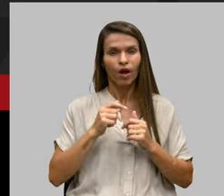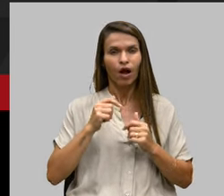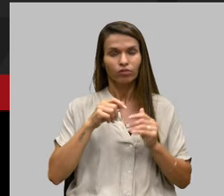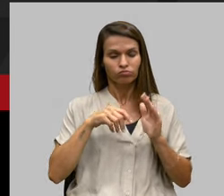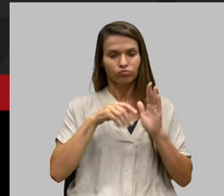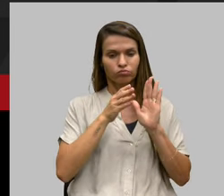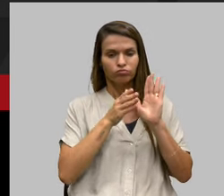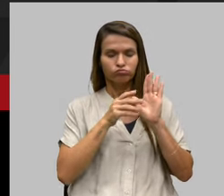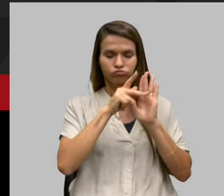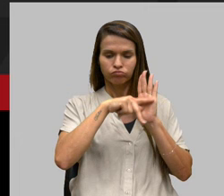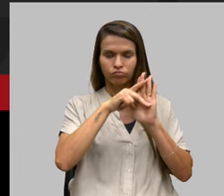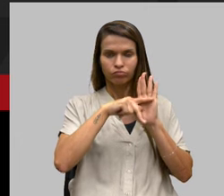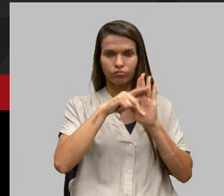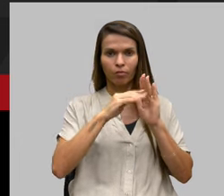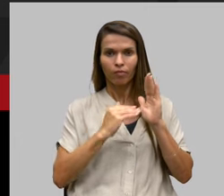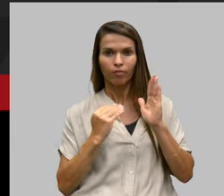superavitário pelo menos na escrituração